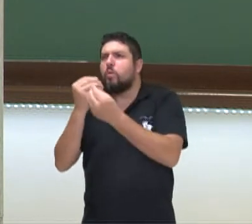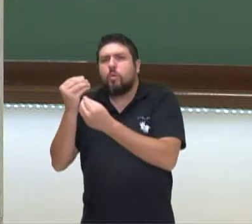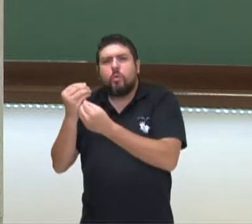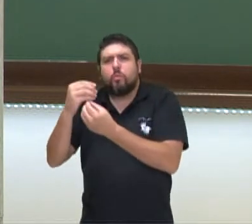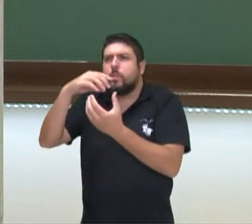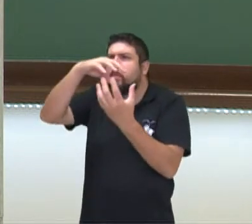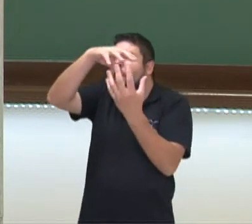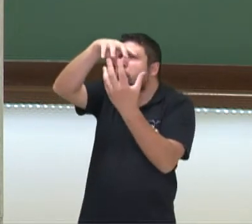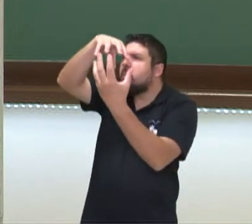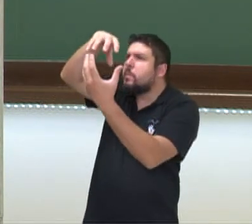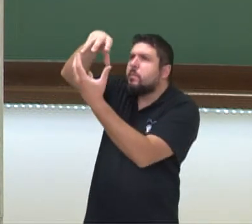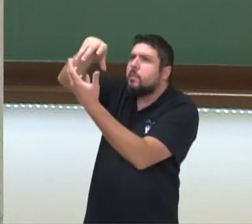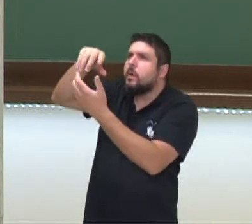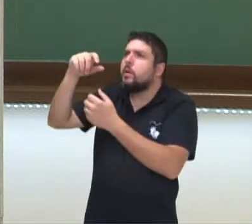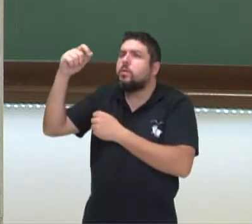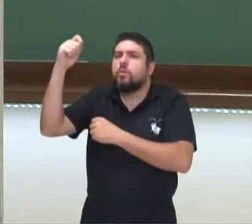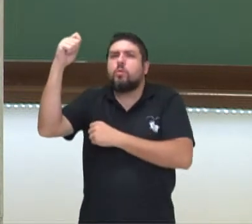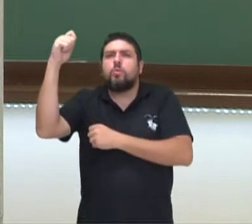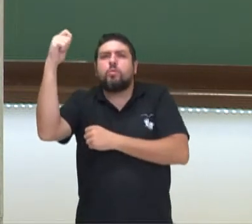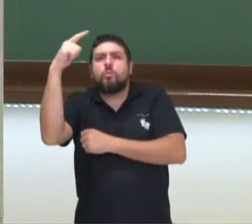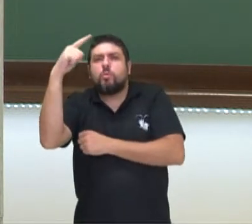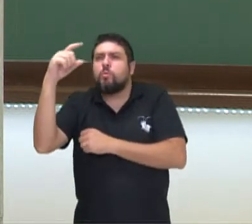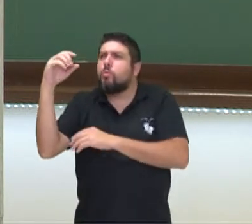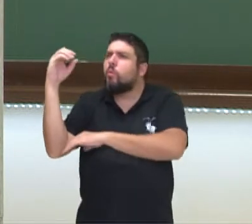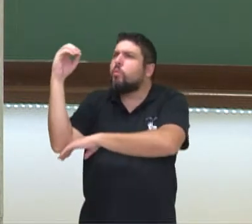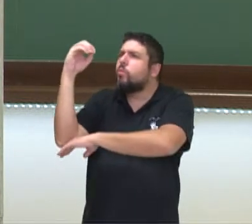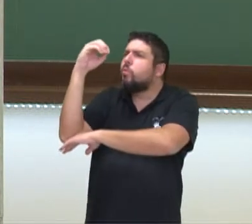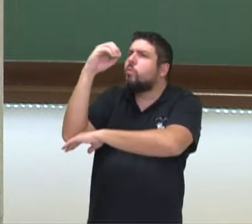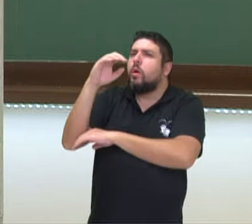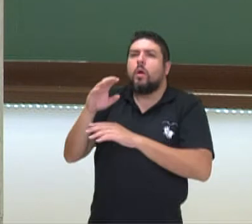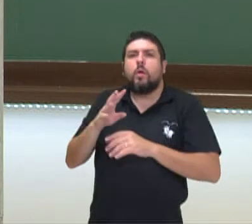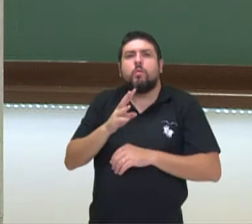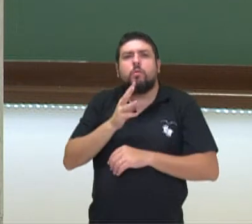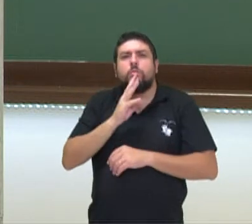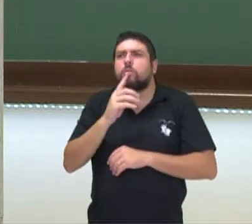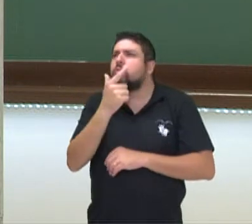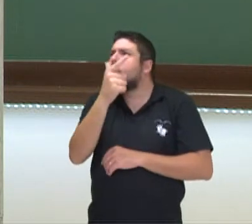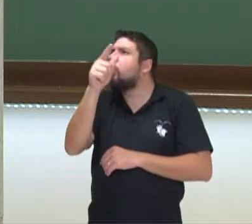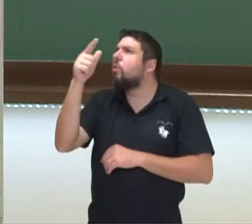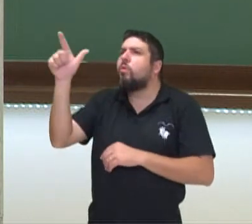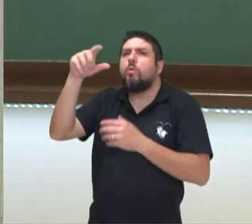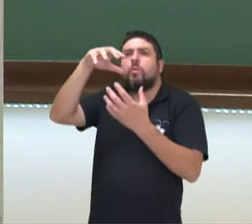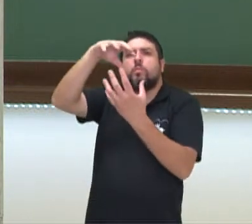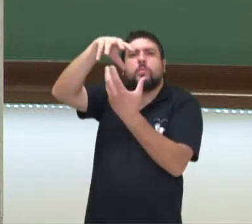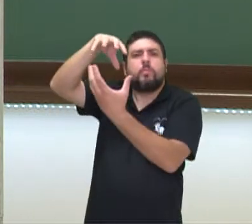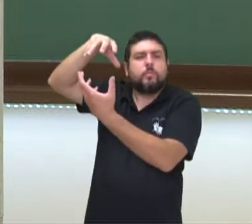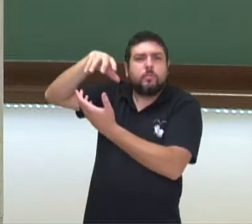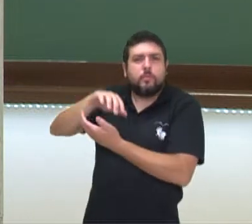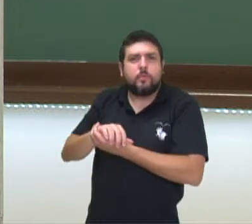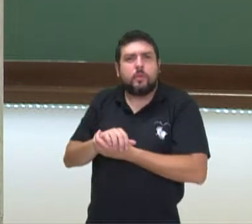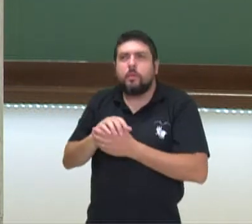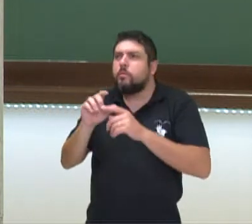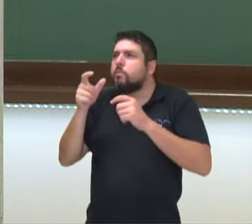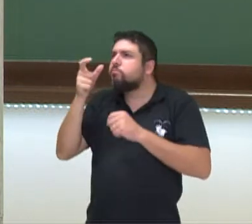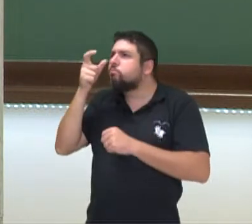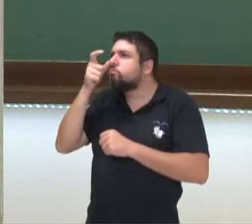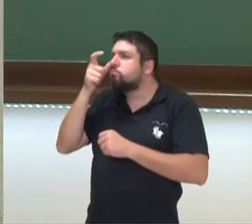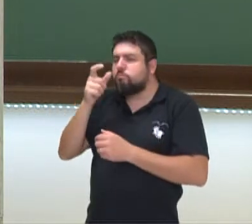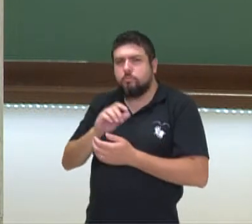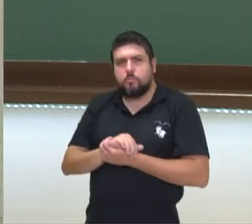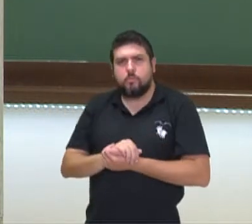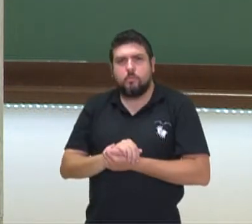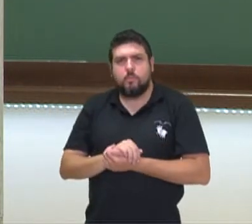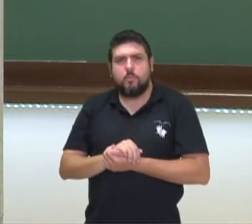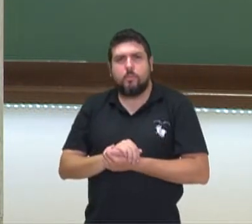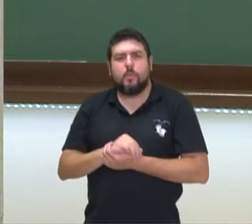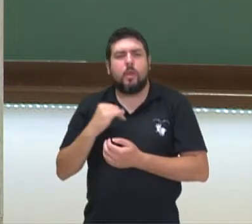movimento do Sol, da Terra, conheciam inclusive outros planetas, né? Nessa observação do céu. Por que isso